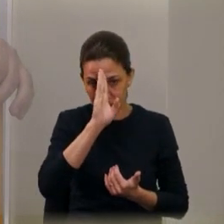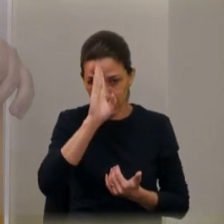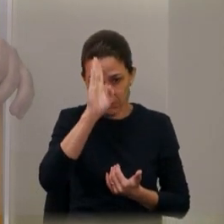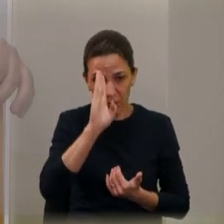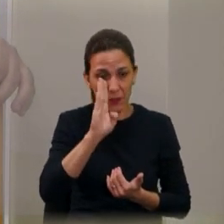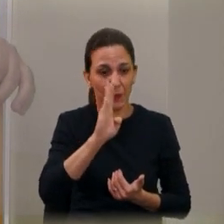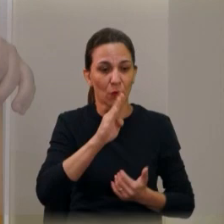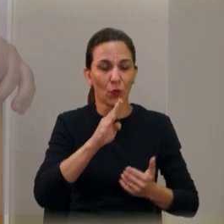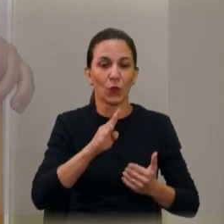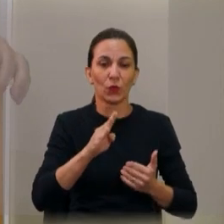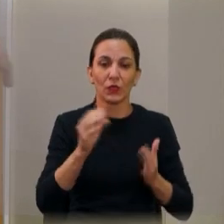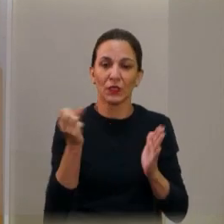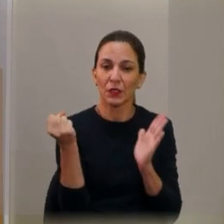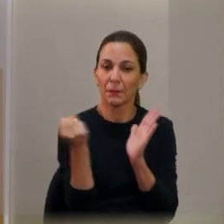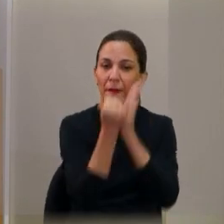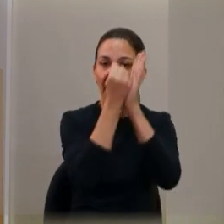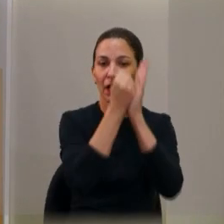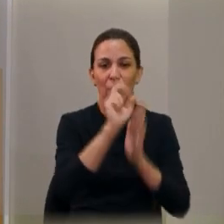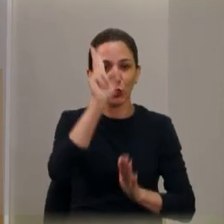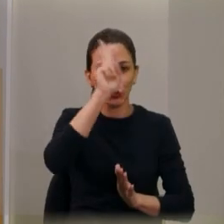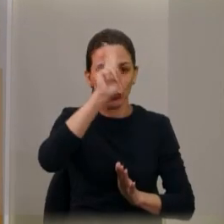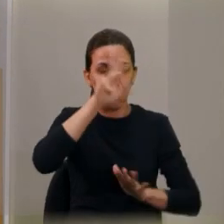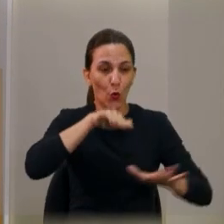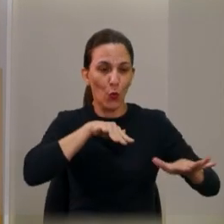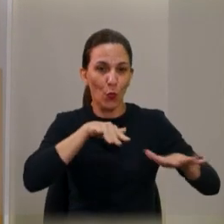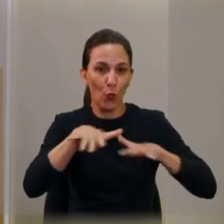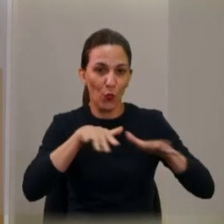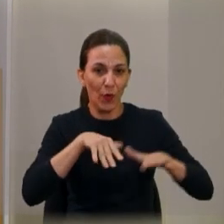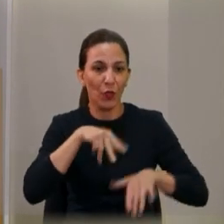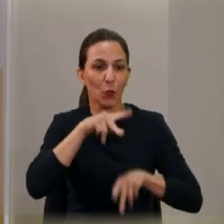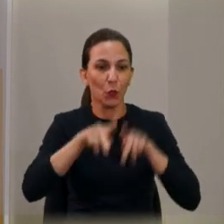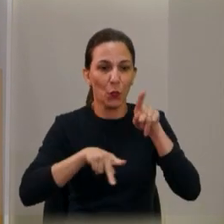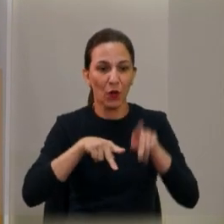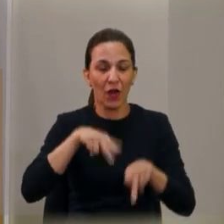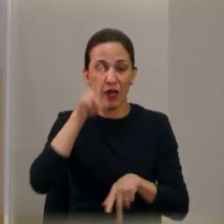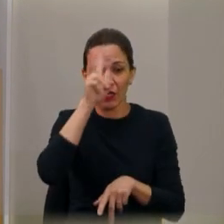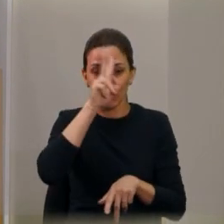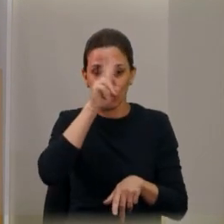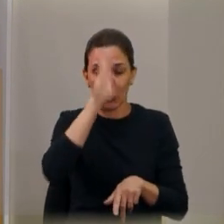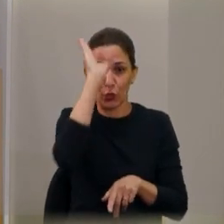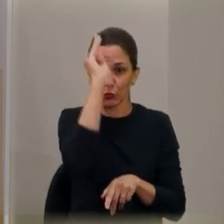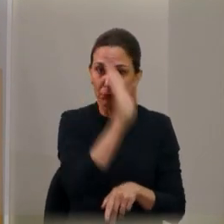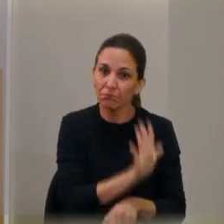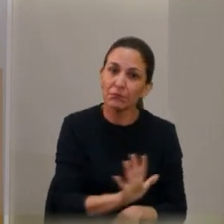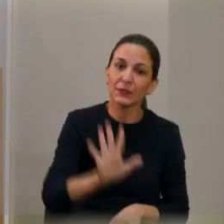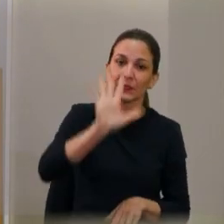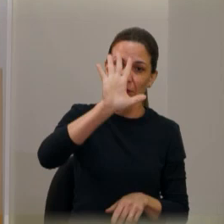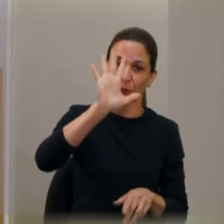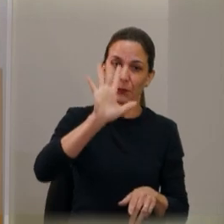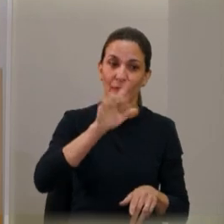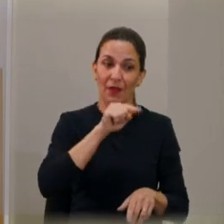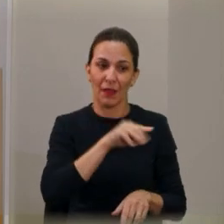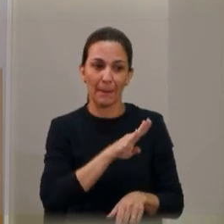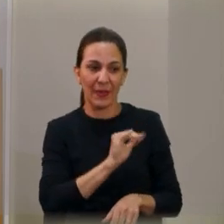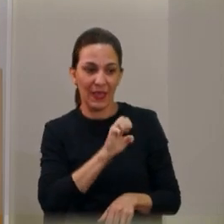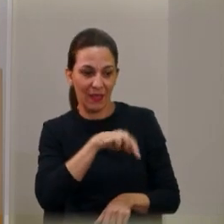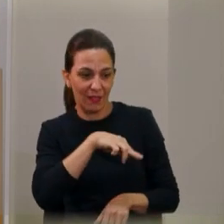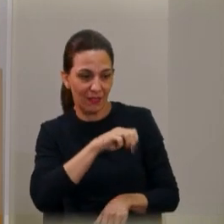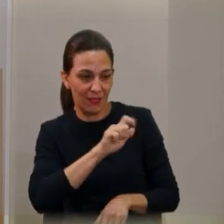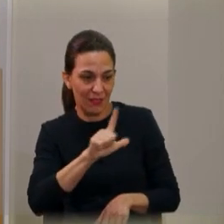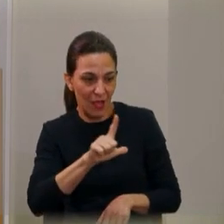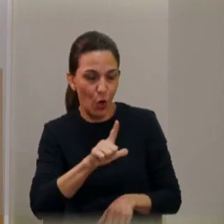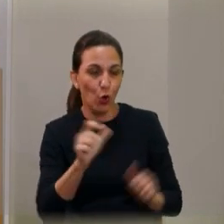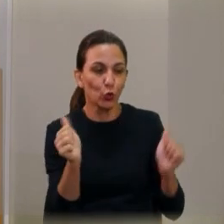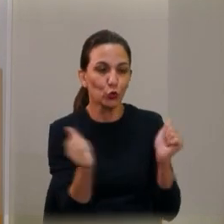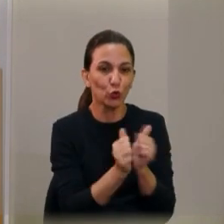Escritores da história do movimento popular na história brasileira e tive esse prazer de estar construindo a Bienal e estar junto